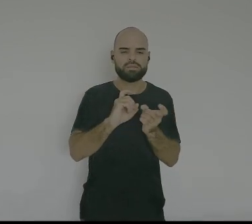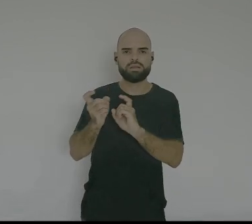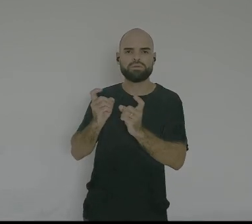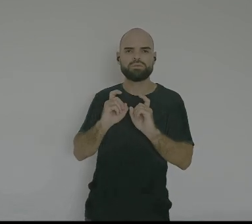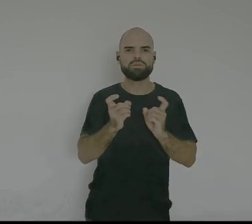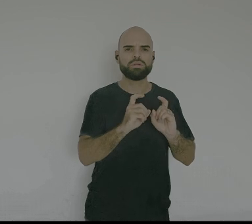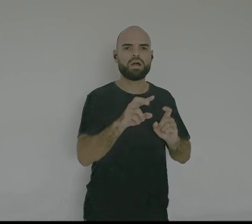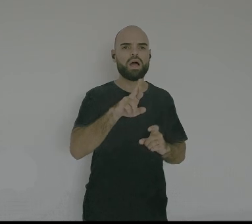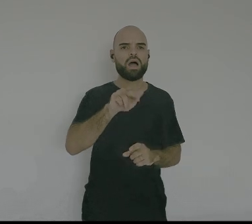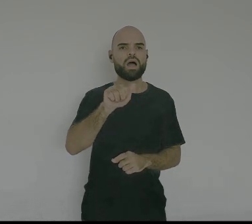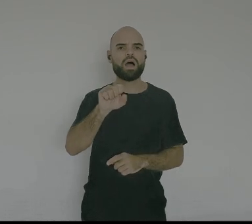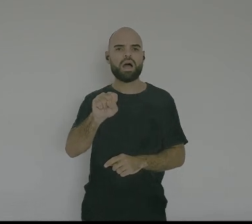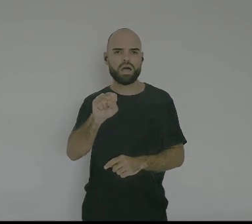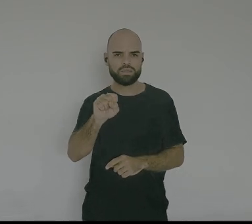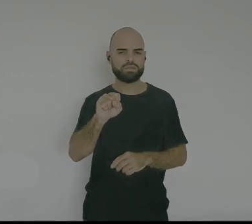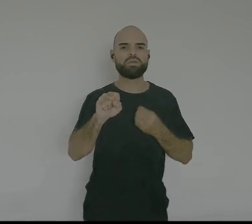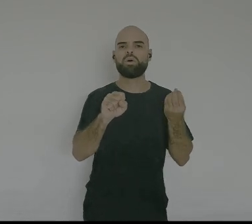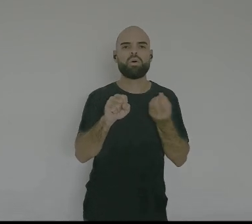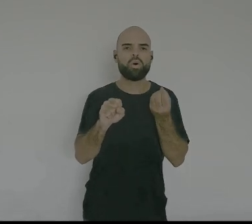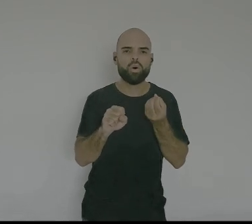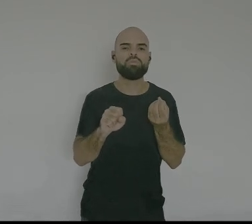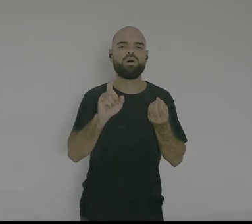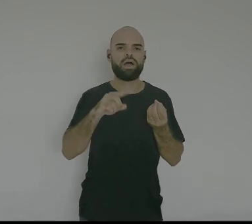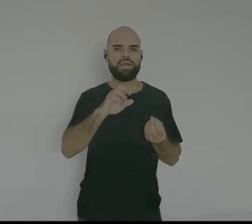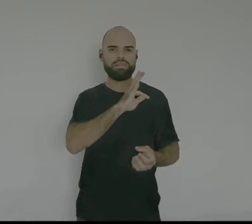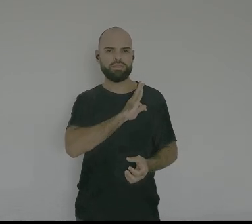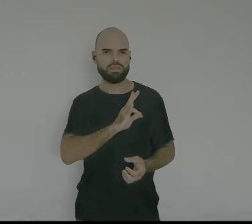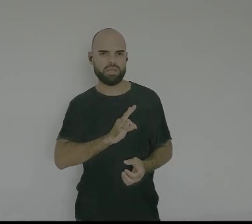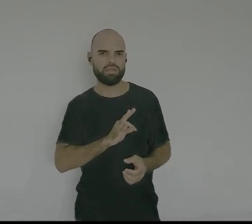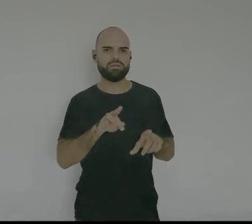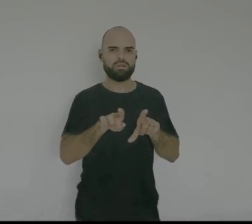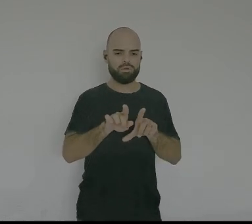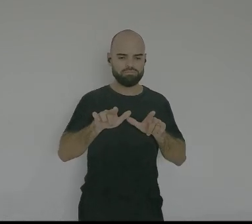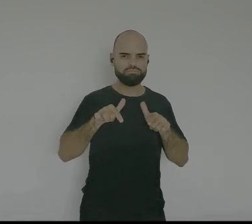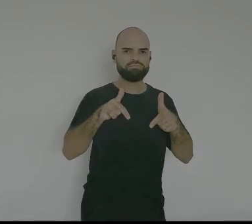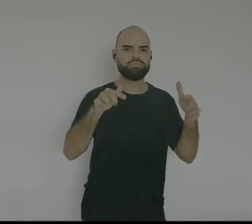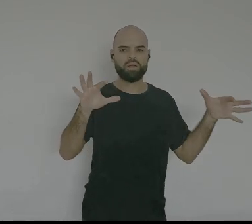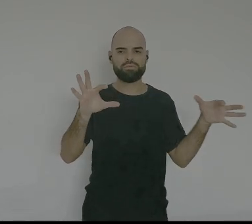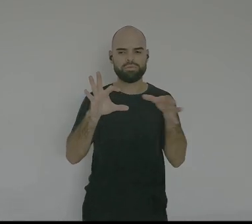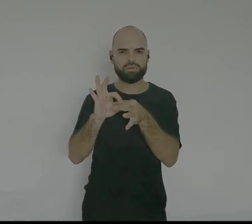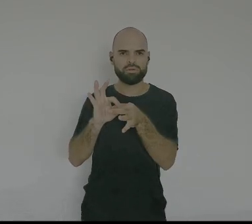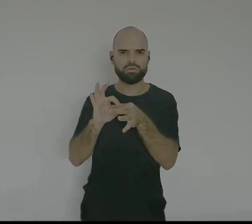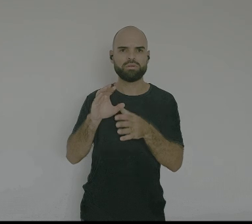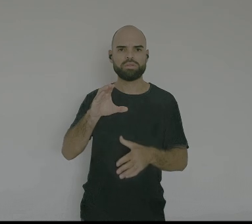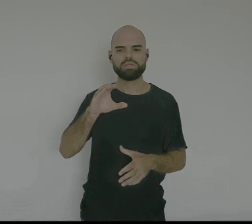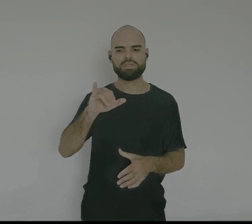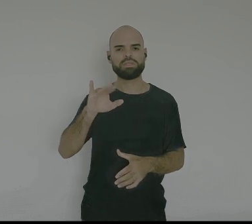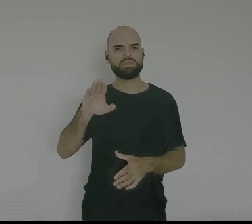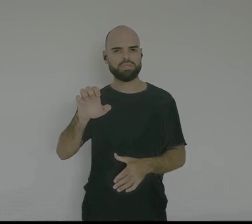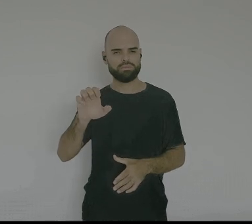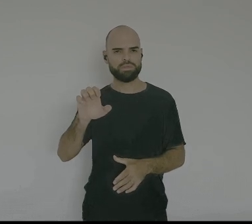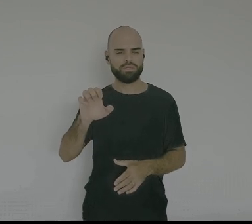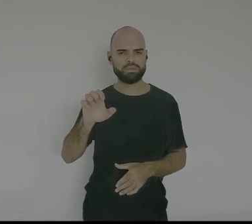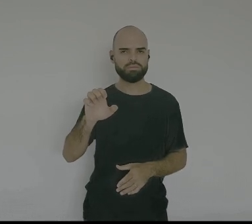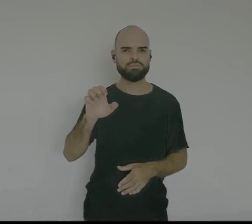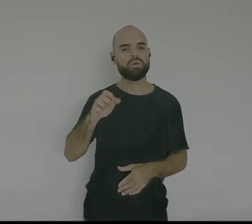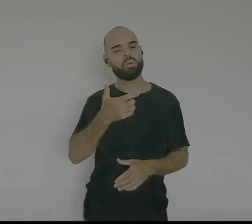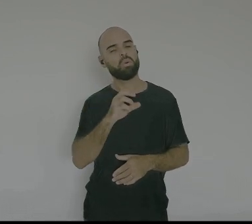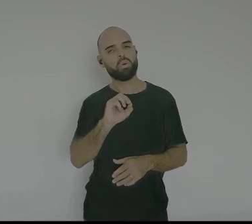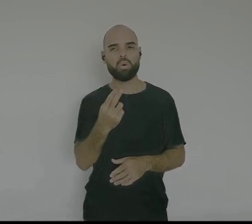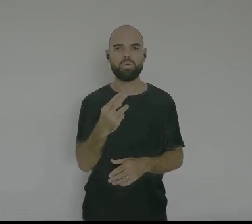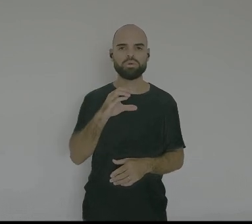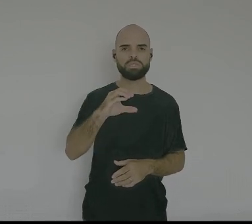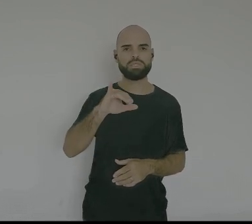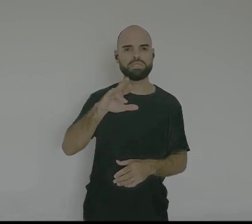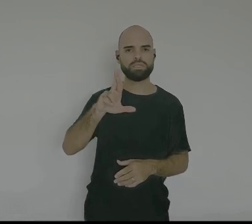criou-se o Comitê Executivo de Governança das RAS, de natureza técnica e operacional,